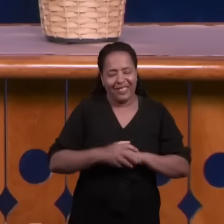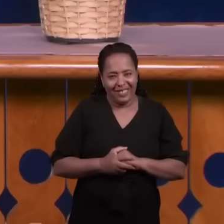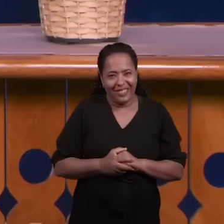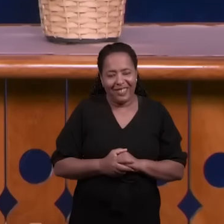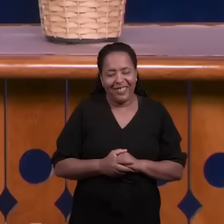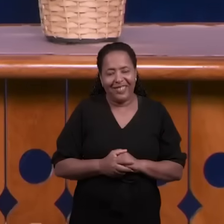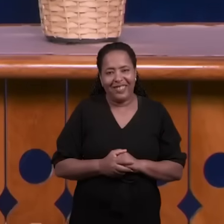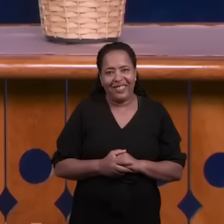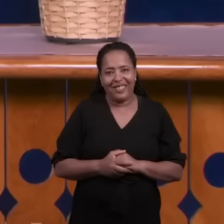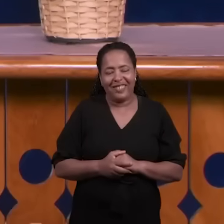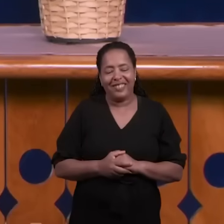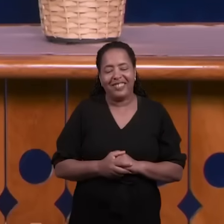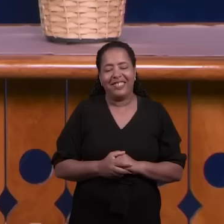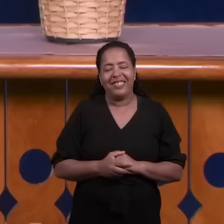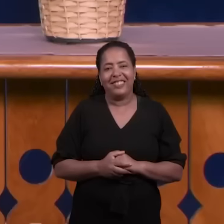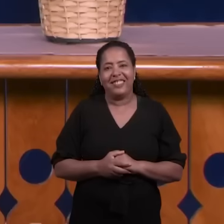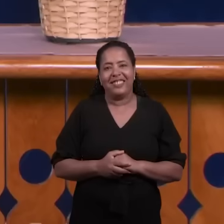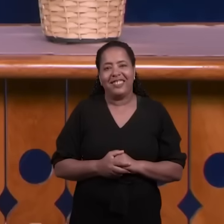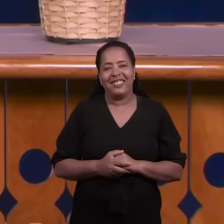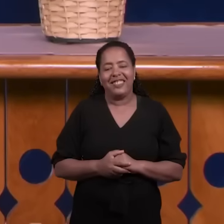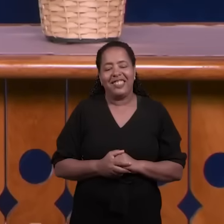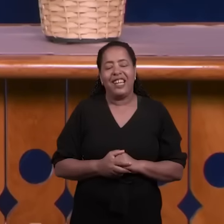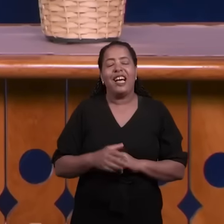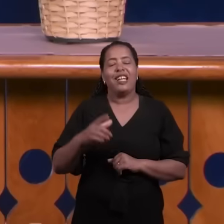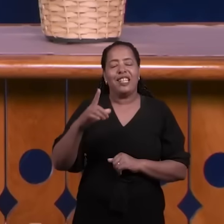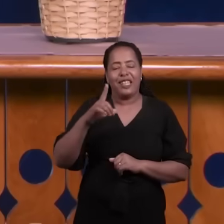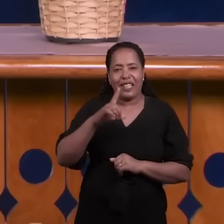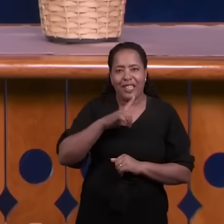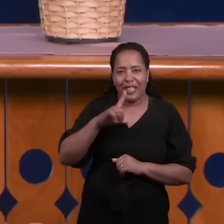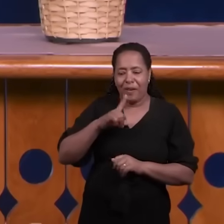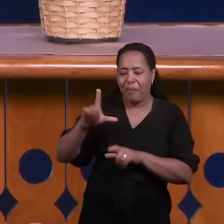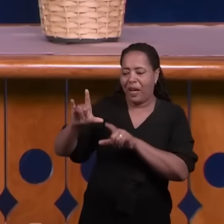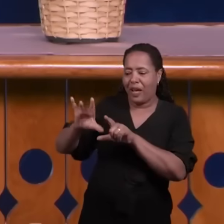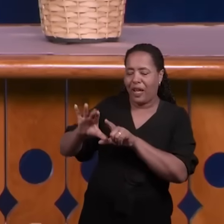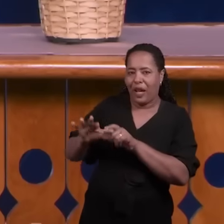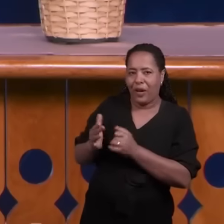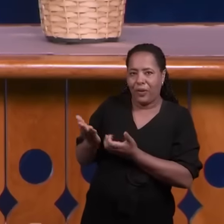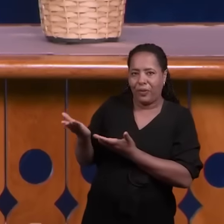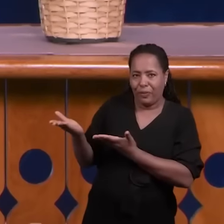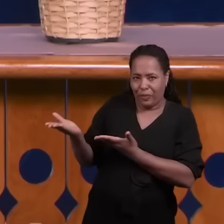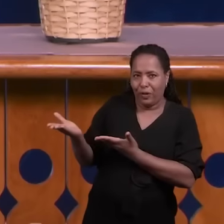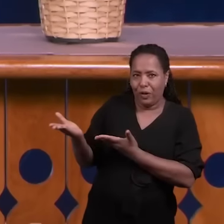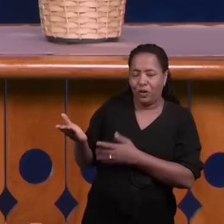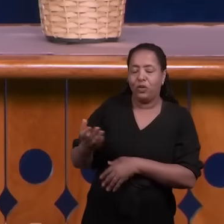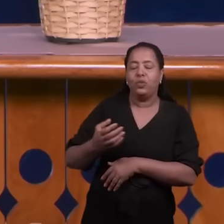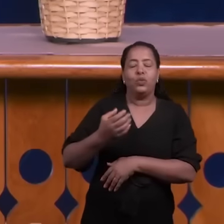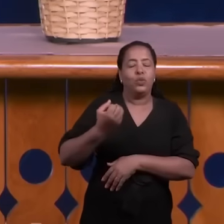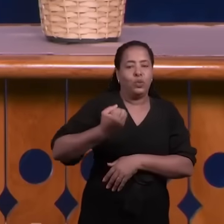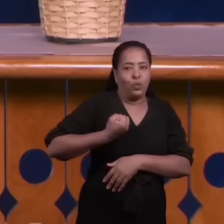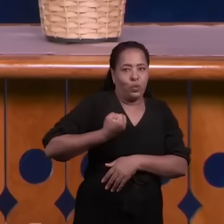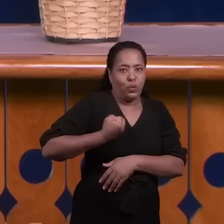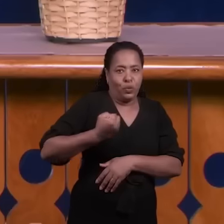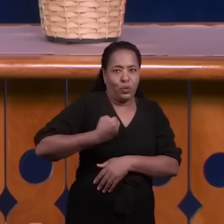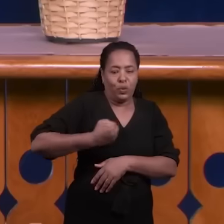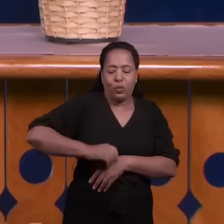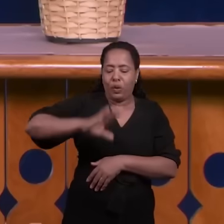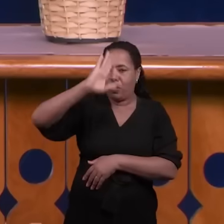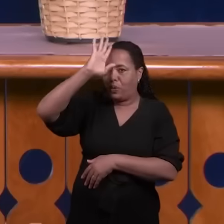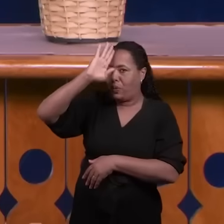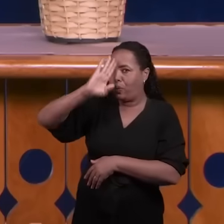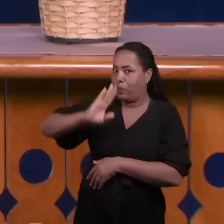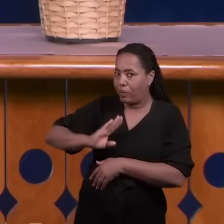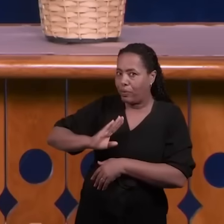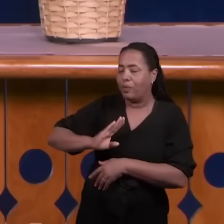capacitado para te dar essa assistência. Por fim, nós temos o 0800, que também tem um QR Code ao lado que vai te